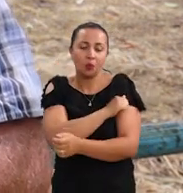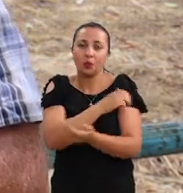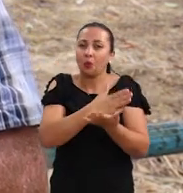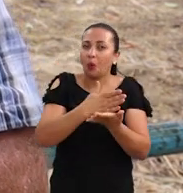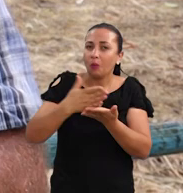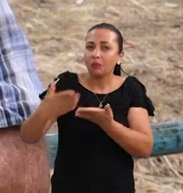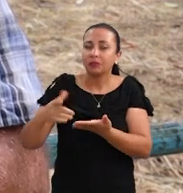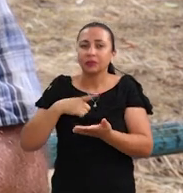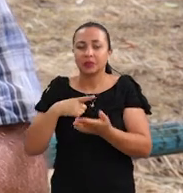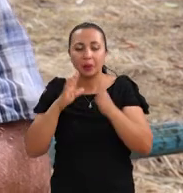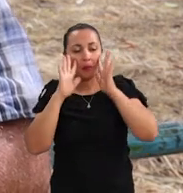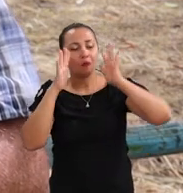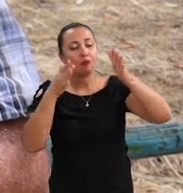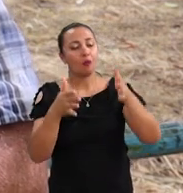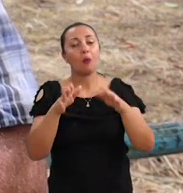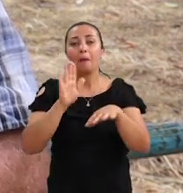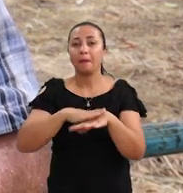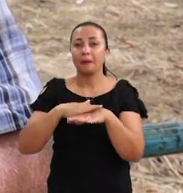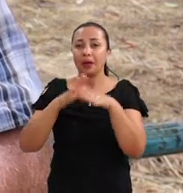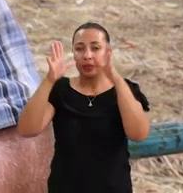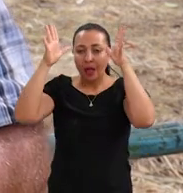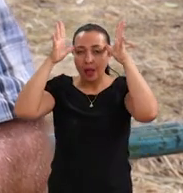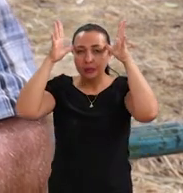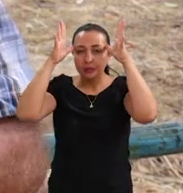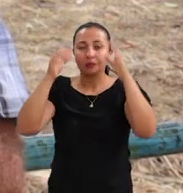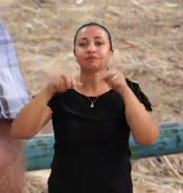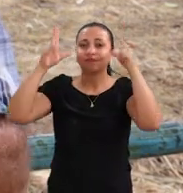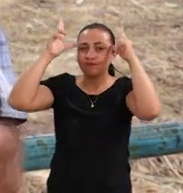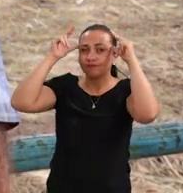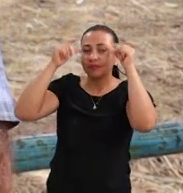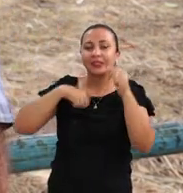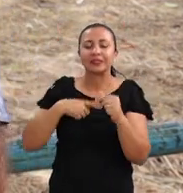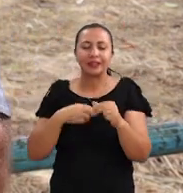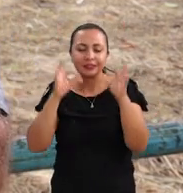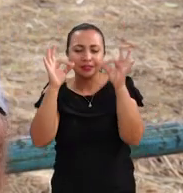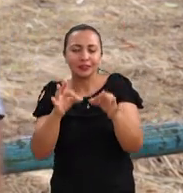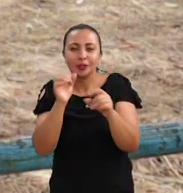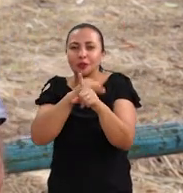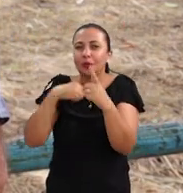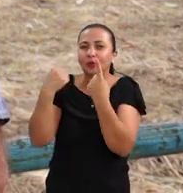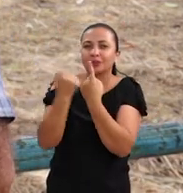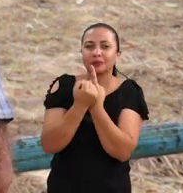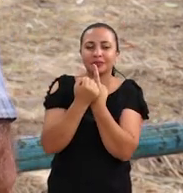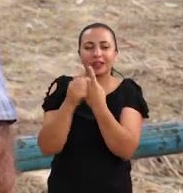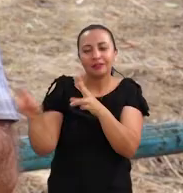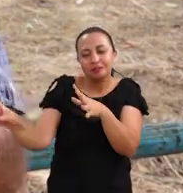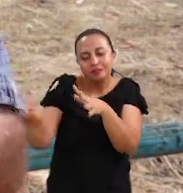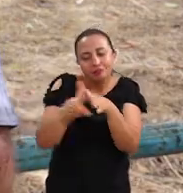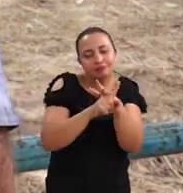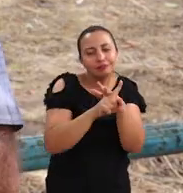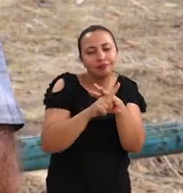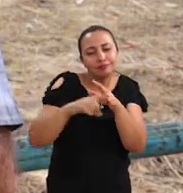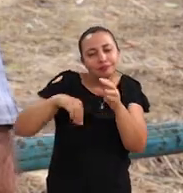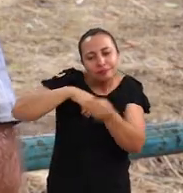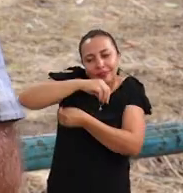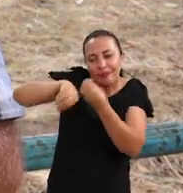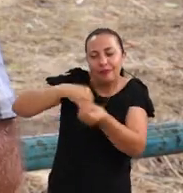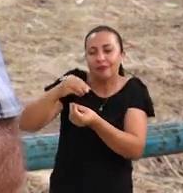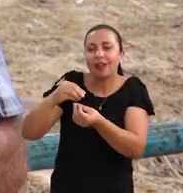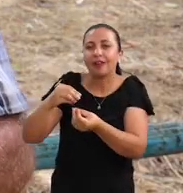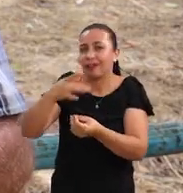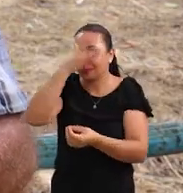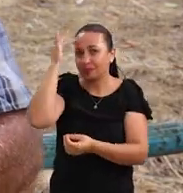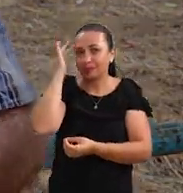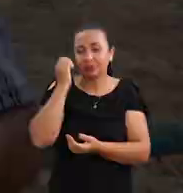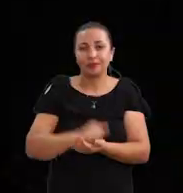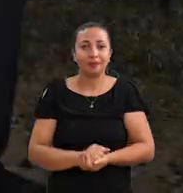o aluno passa a ter mais foco, passa a ter mais atenção, né? O cavalo tem essa capacidade de sociabilidade, né? De agregar as pessoas, de envolver